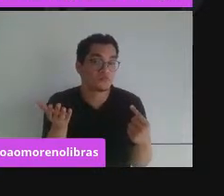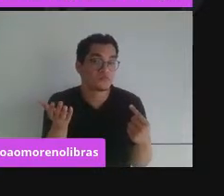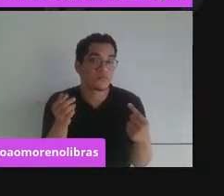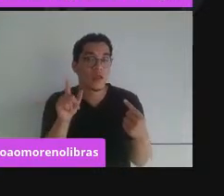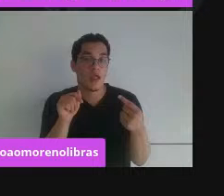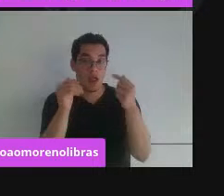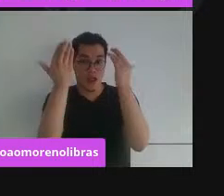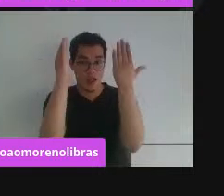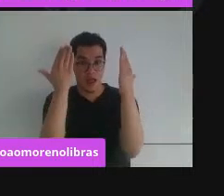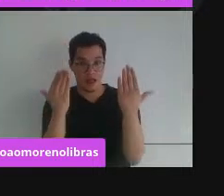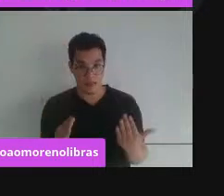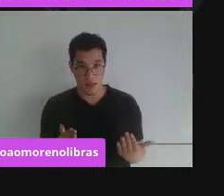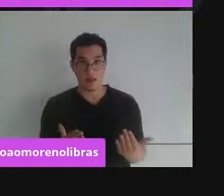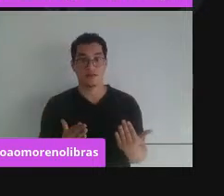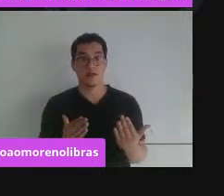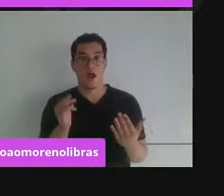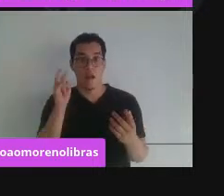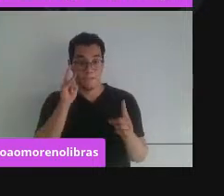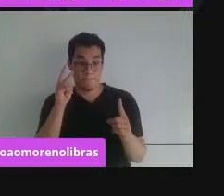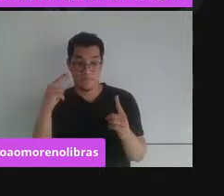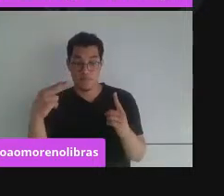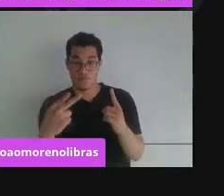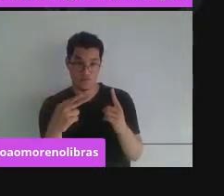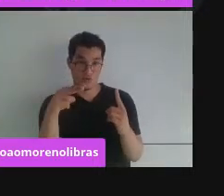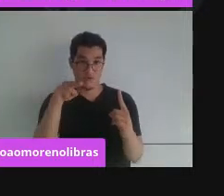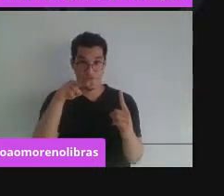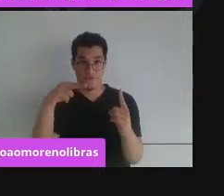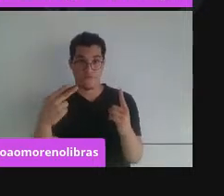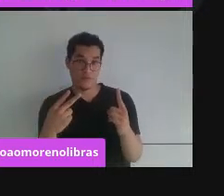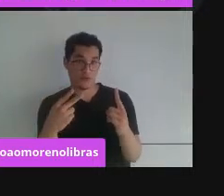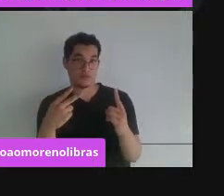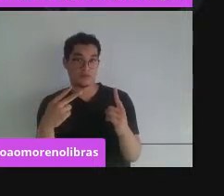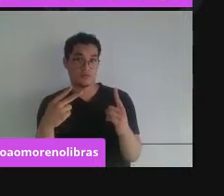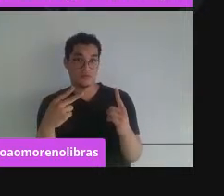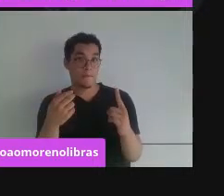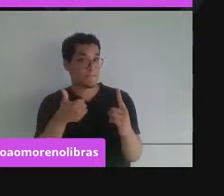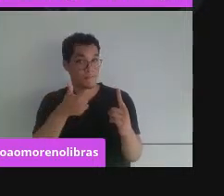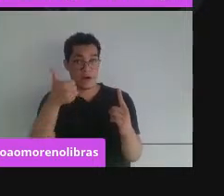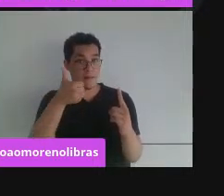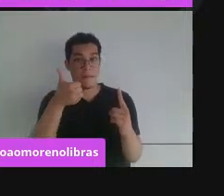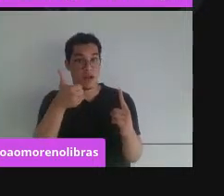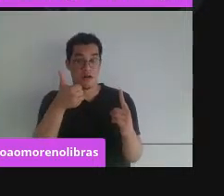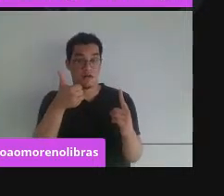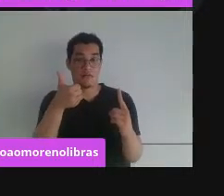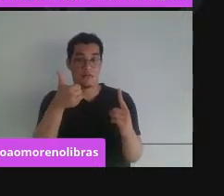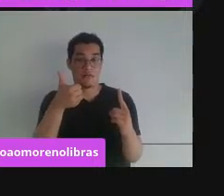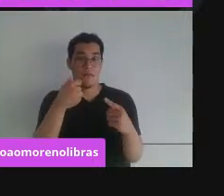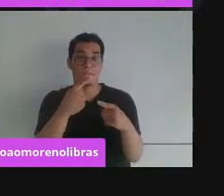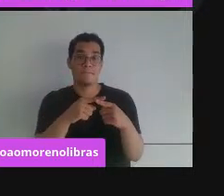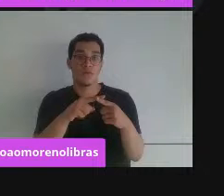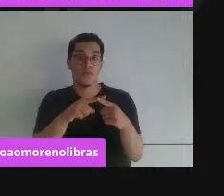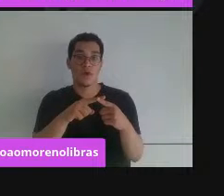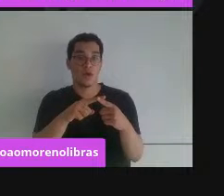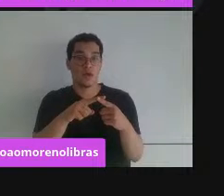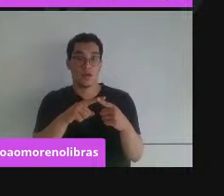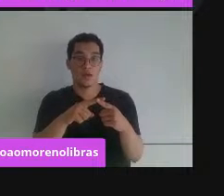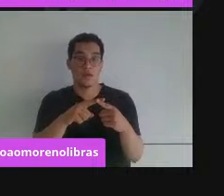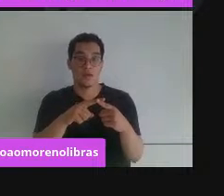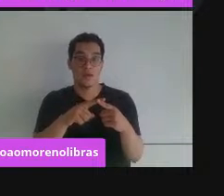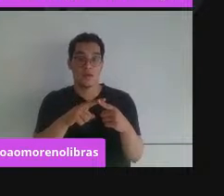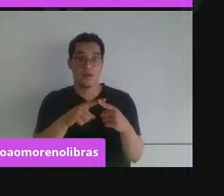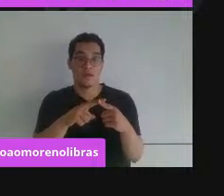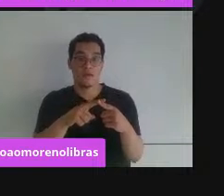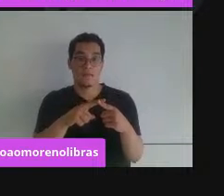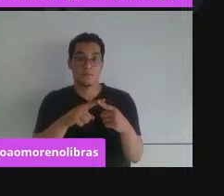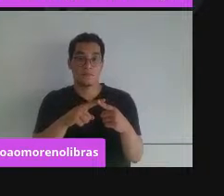analisar o ponto de vista, né, para responder essa pergunta, meu objetivo é analisar o ponto de vista